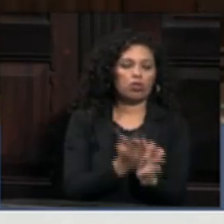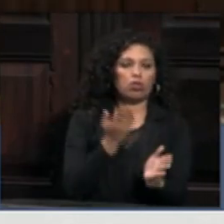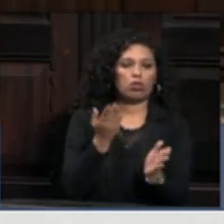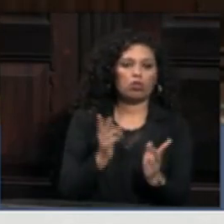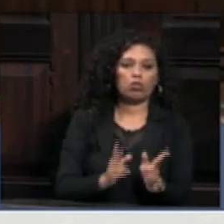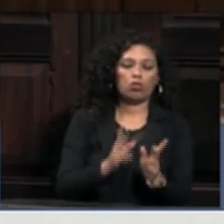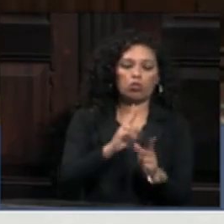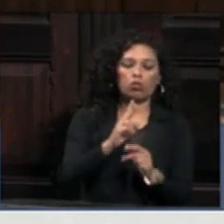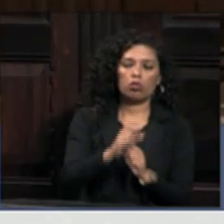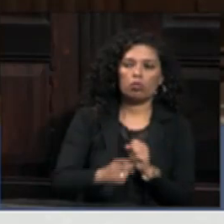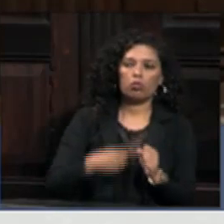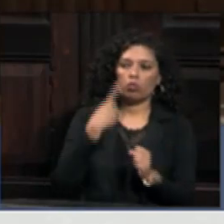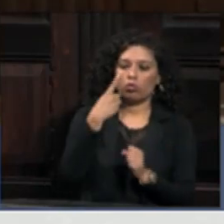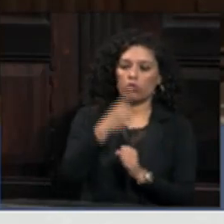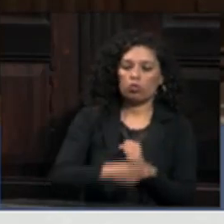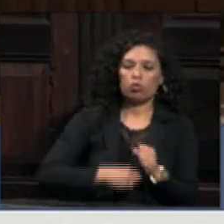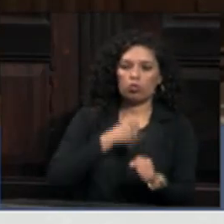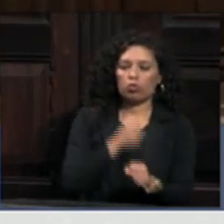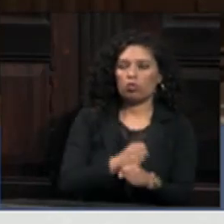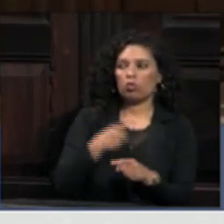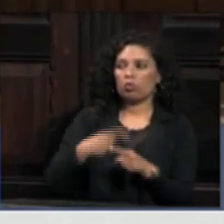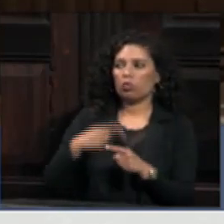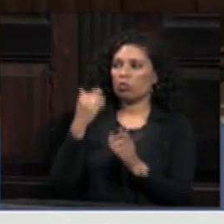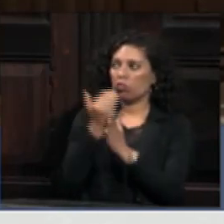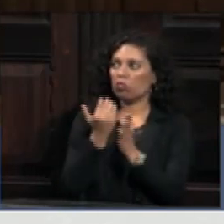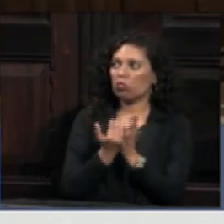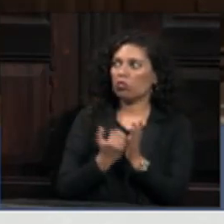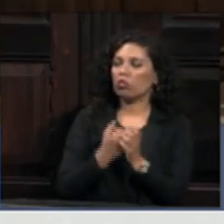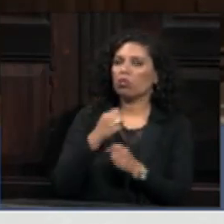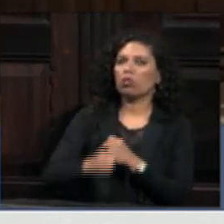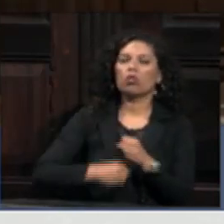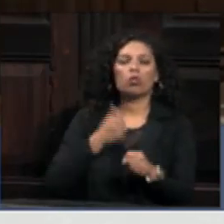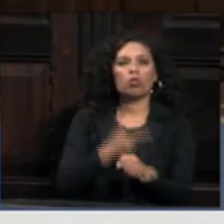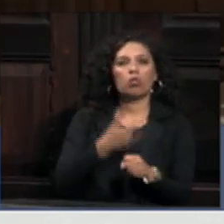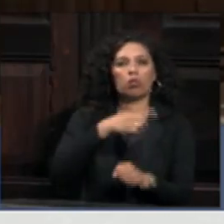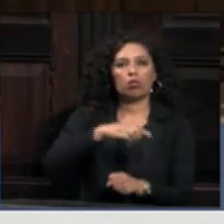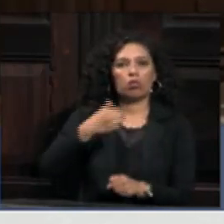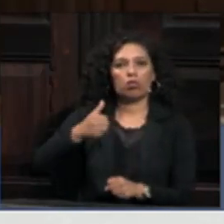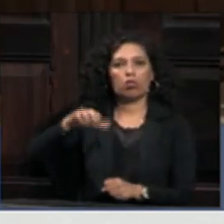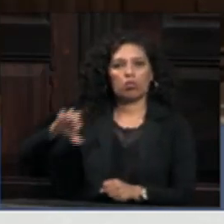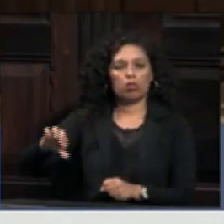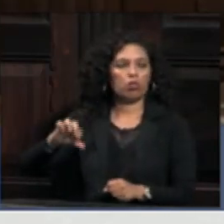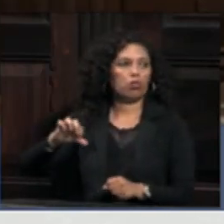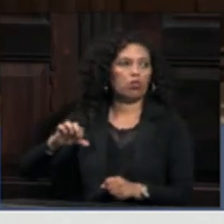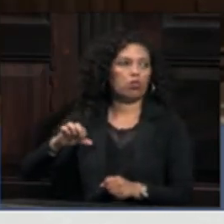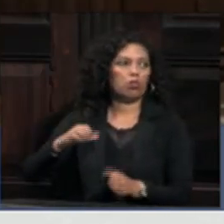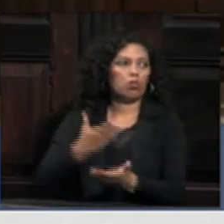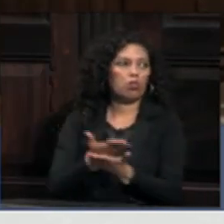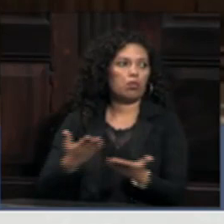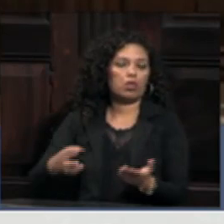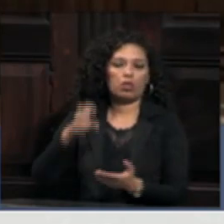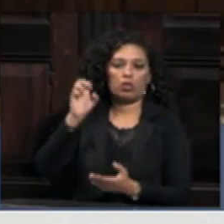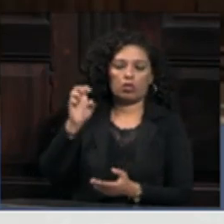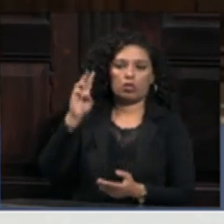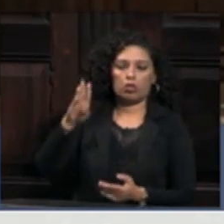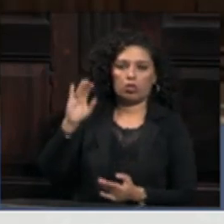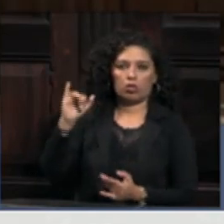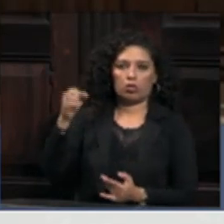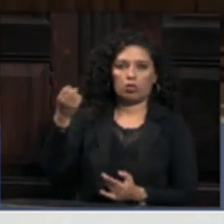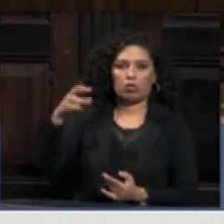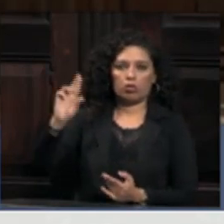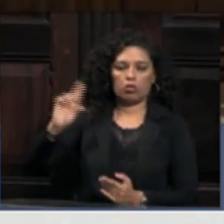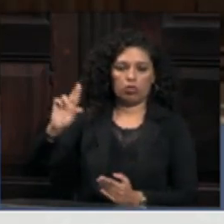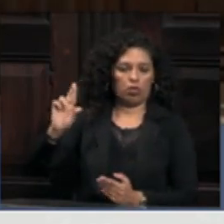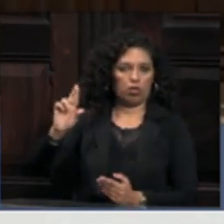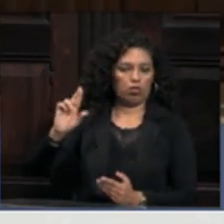para que no orçamento de 19 não se perca 5 bilhões de